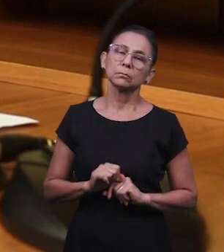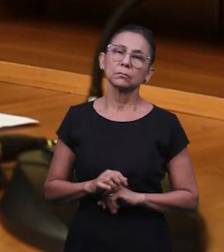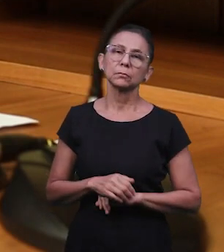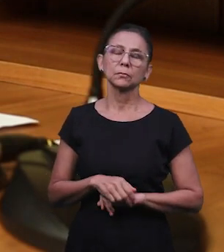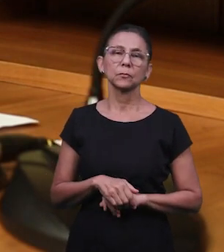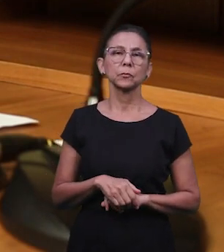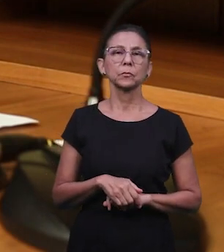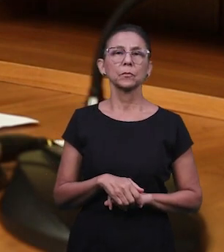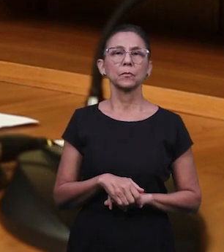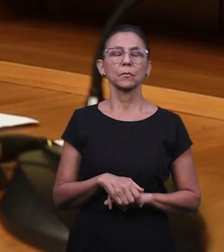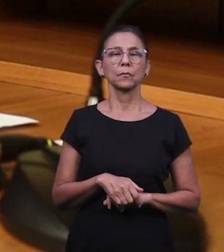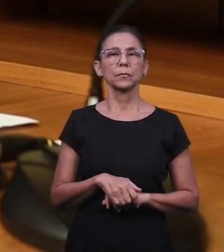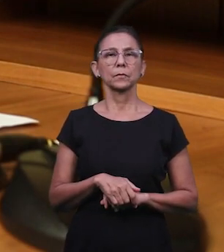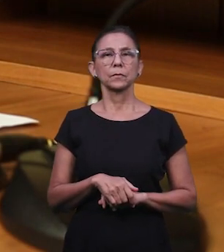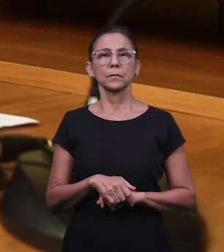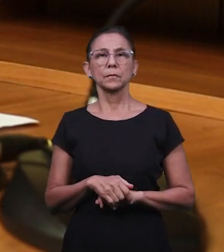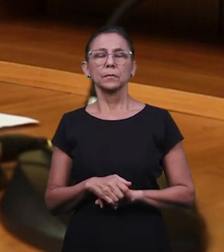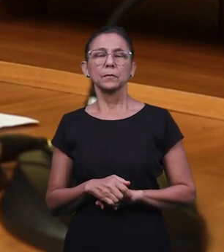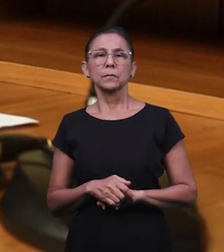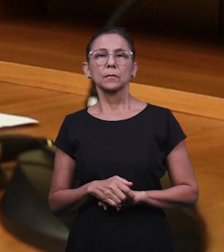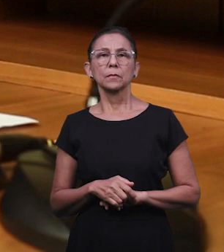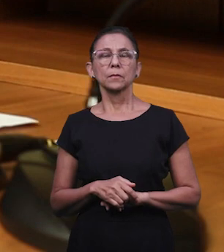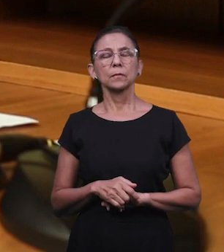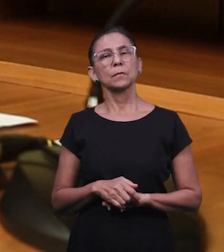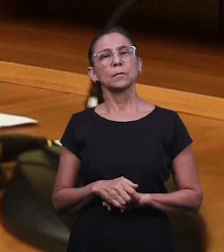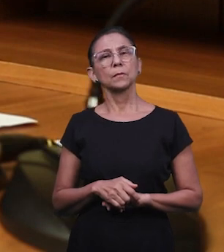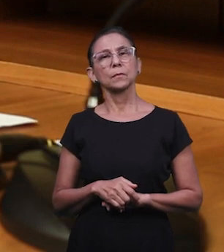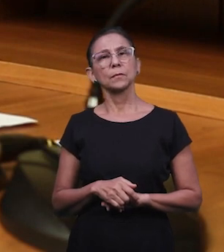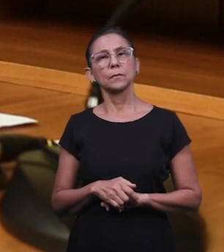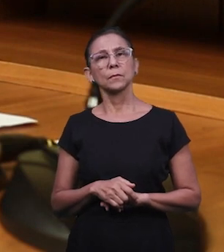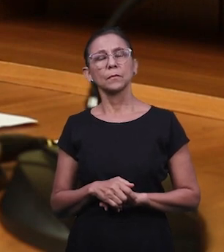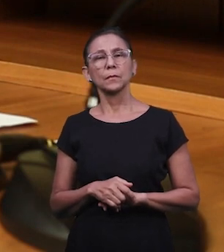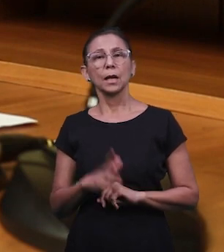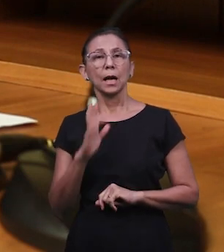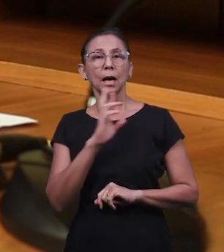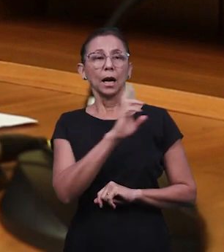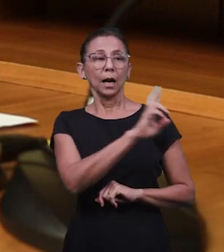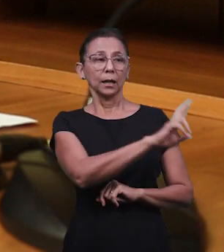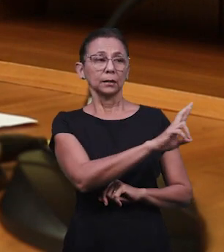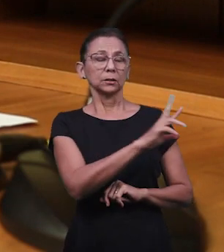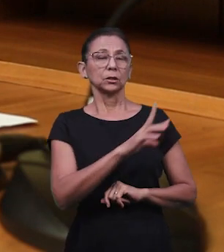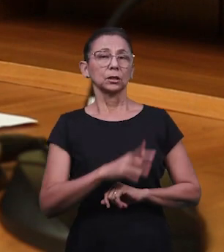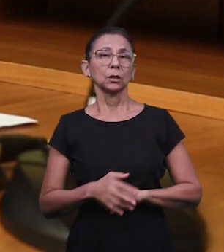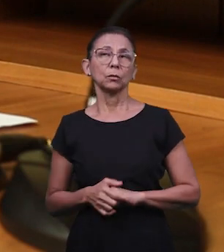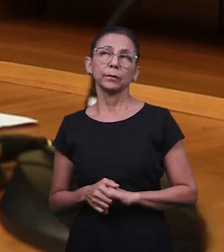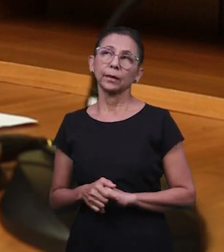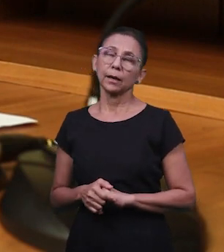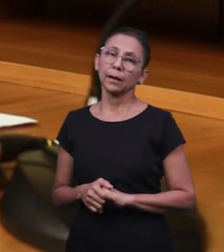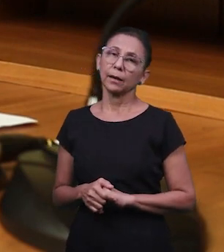uma das coisas com as quais a religião não consegue lidar é com a ansiedade.